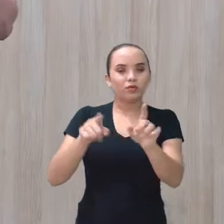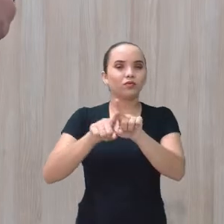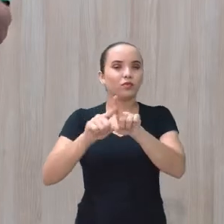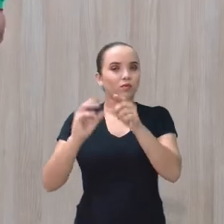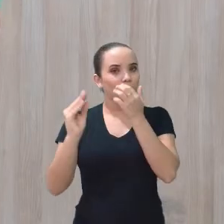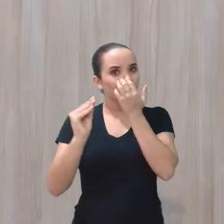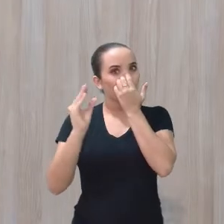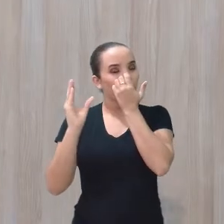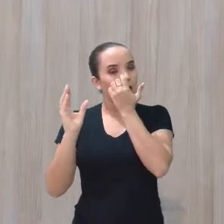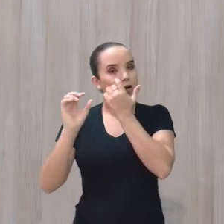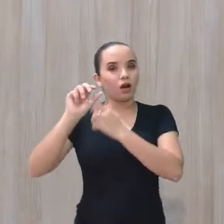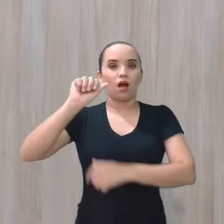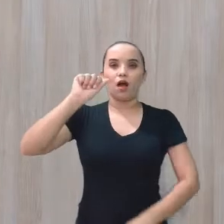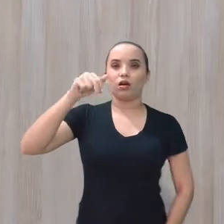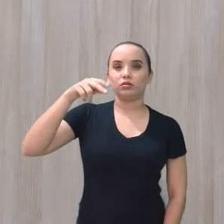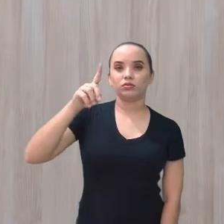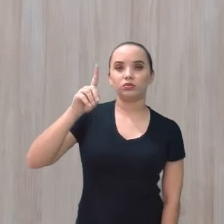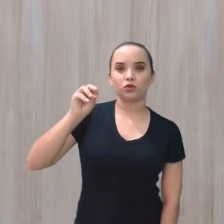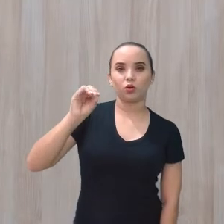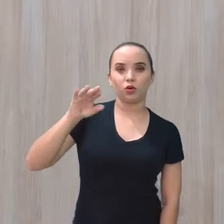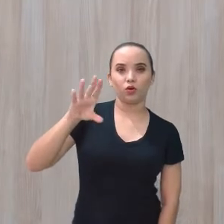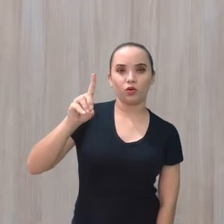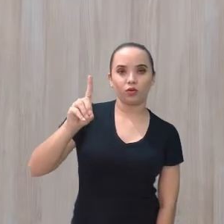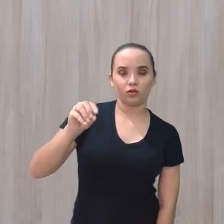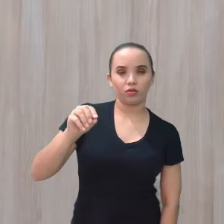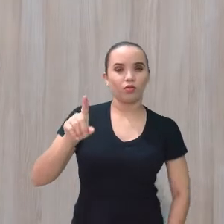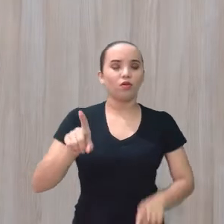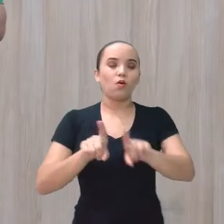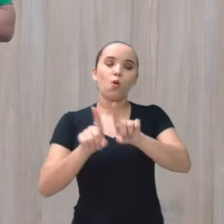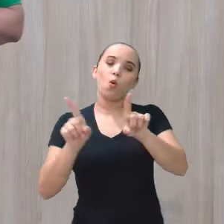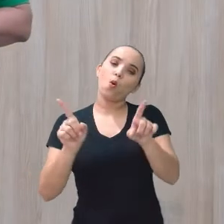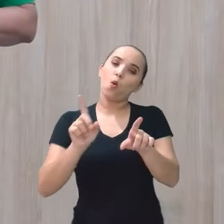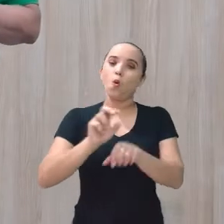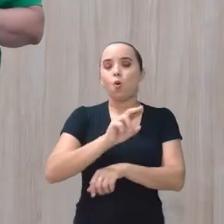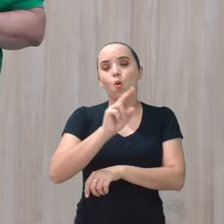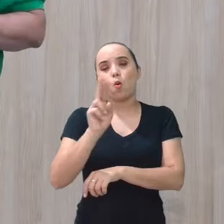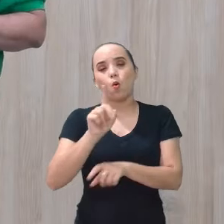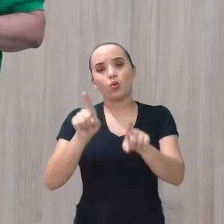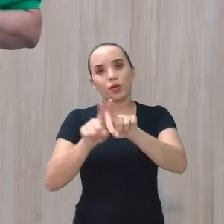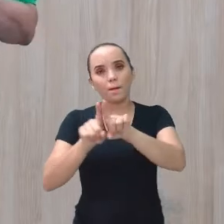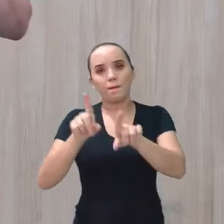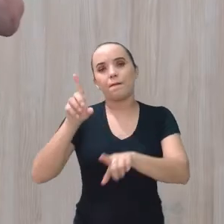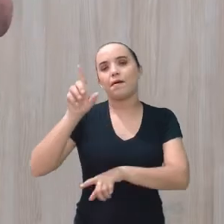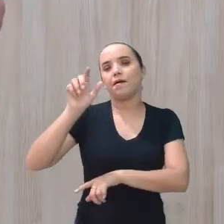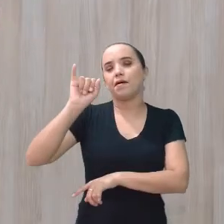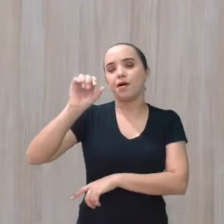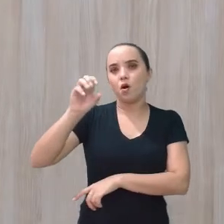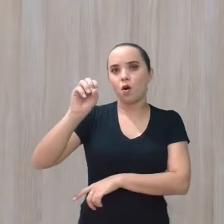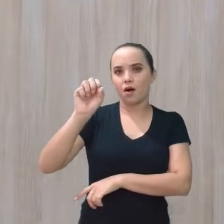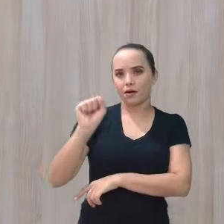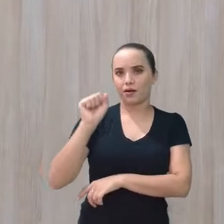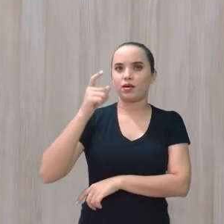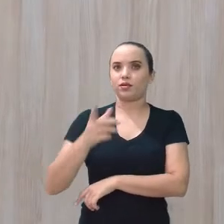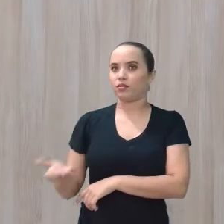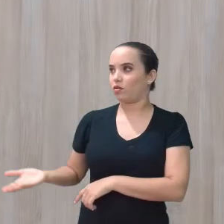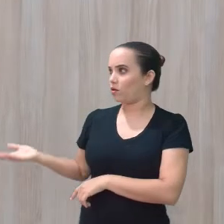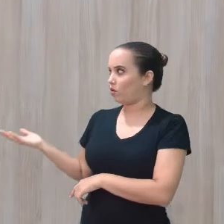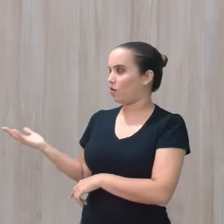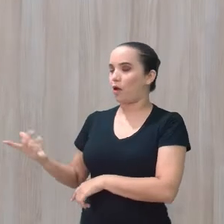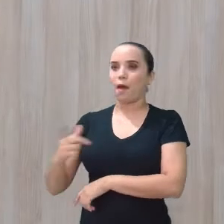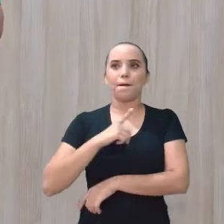Android, iOS, vocês têm aí a oportunidade de se conectar pelos QR Code que